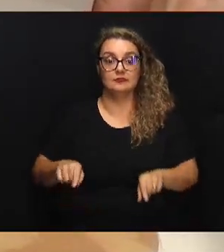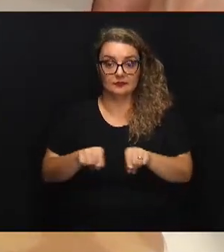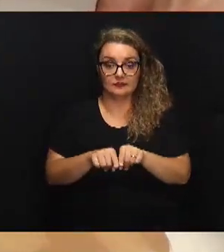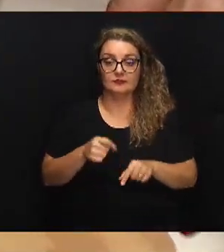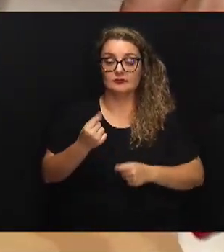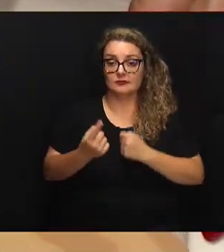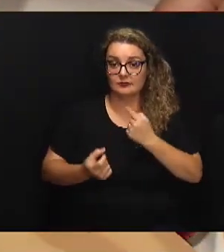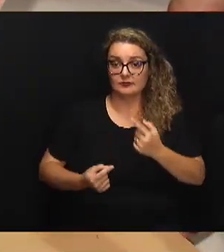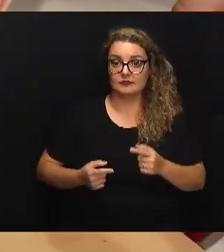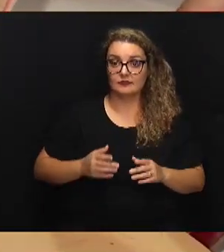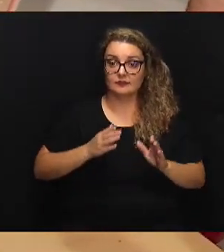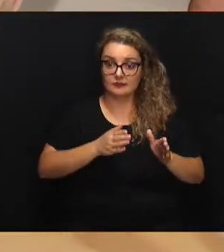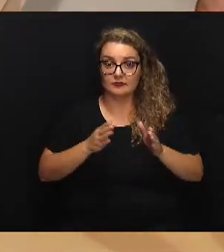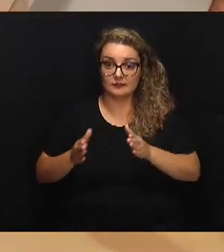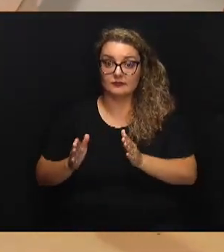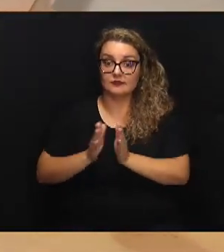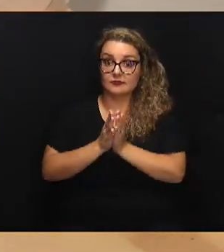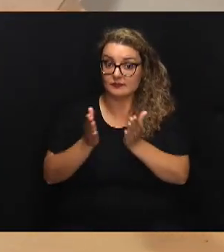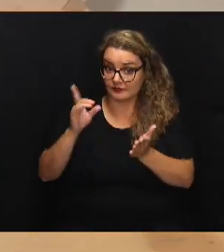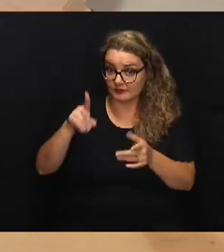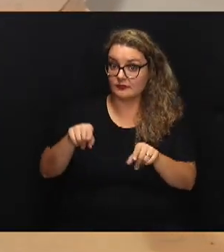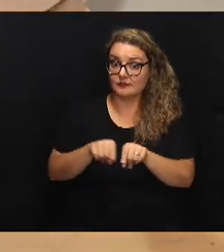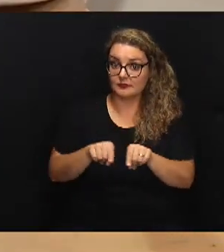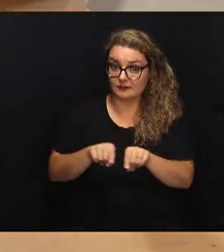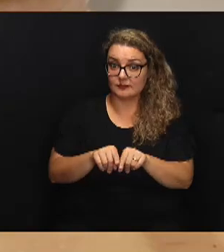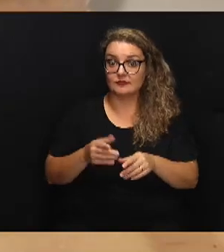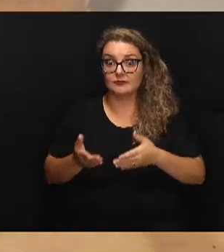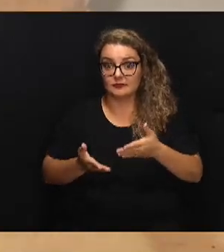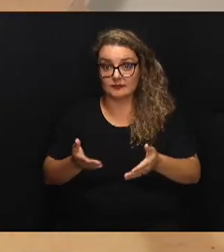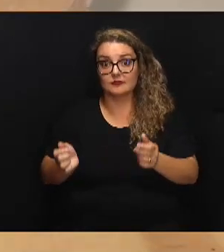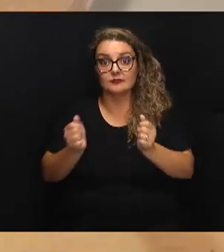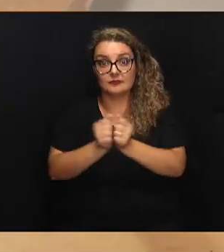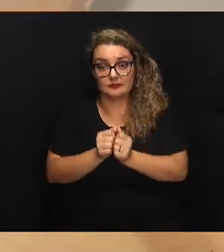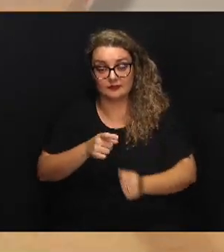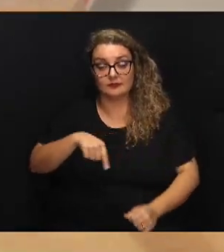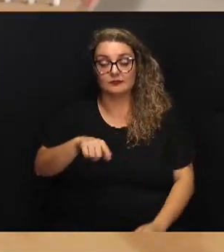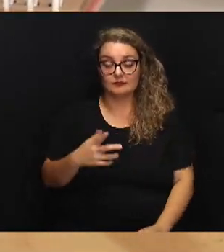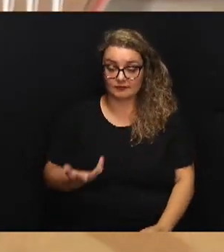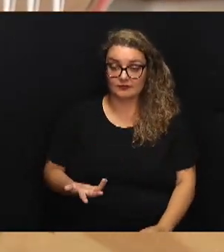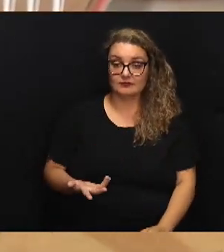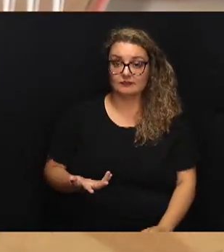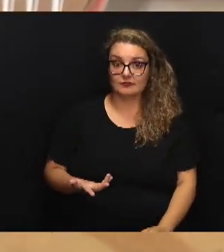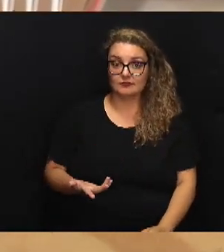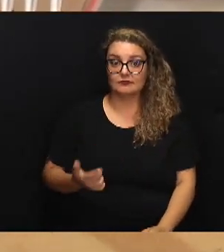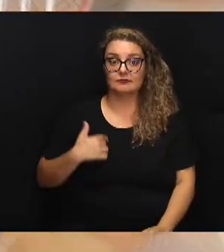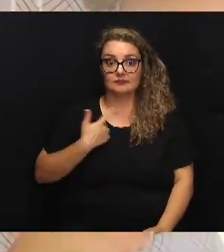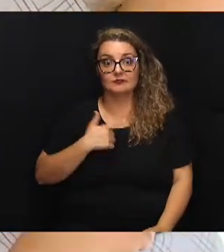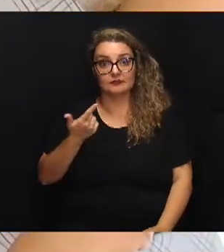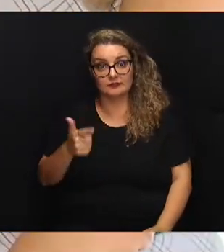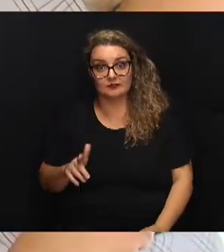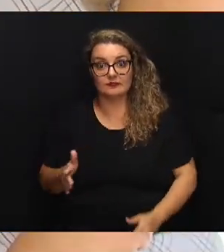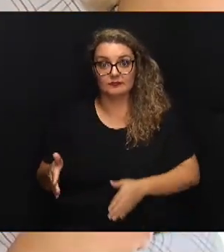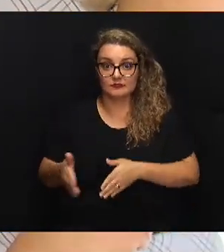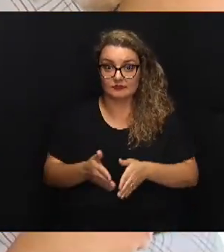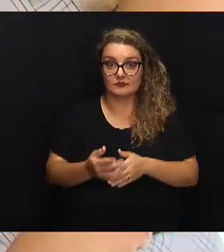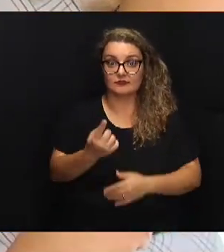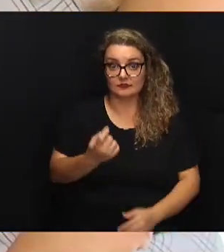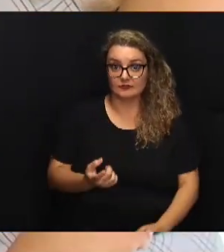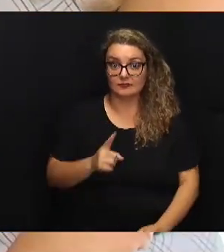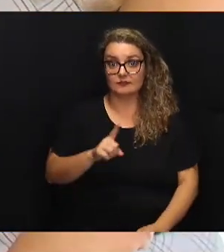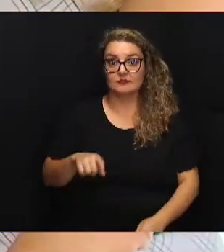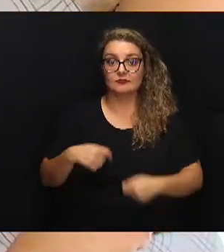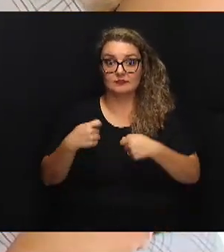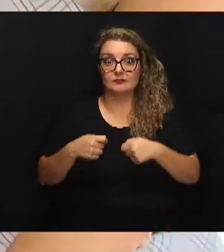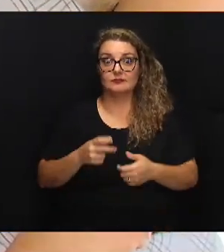algumas partes sobre a Bíblia que a gente também trata junto com eles, mas a gente segue mais ou menos um caminho. Mas a gente não precisa